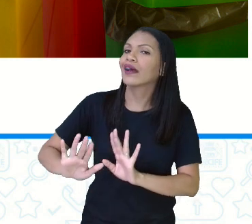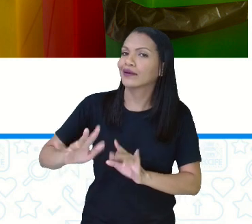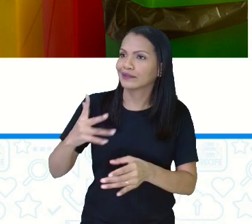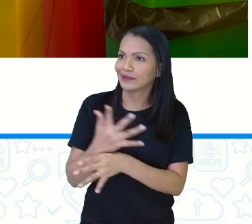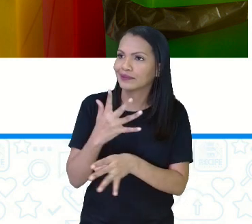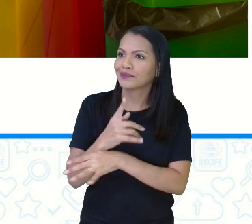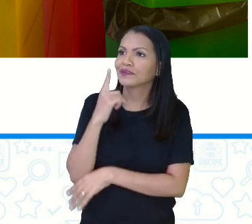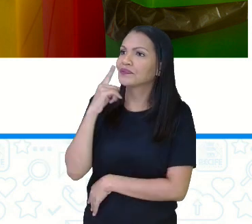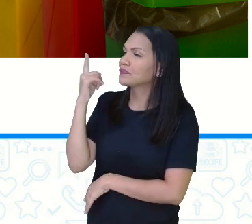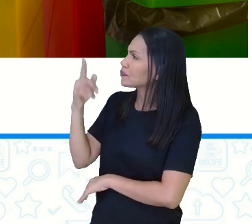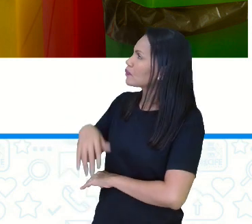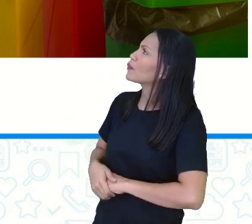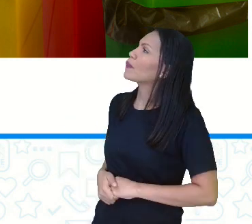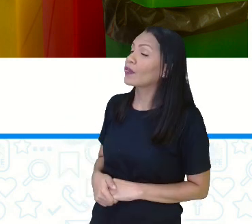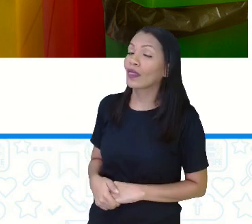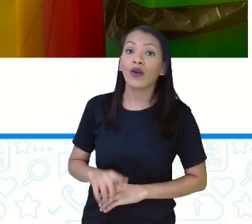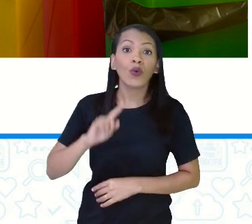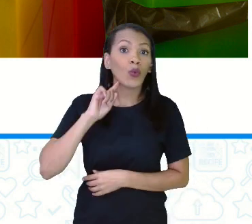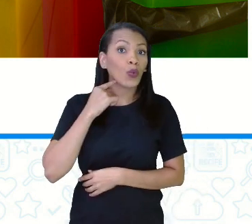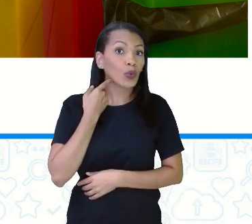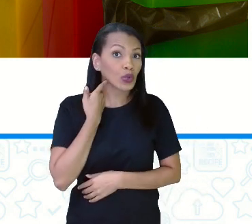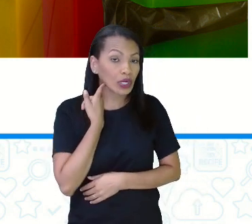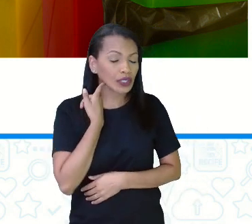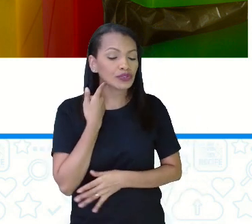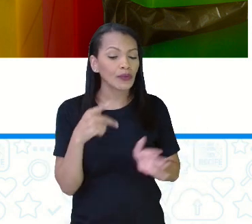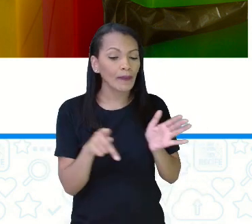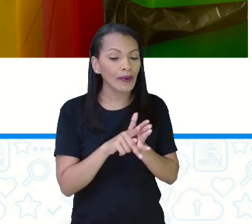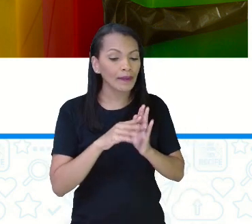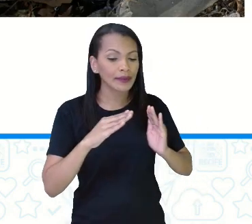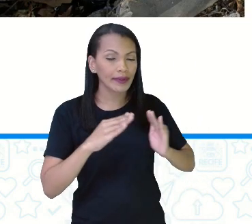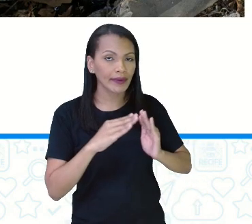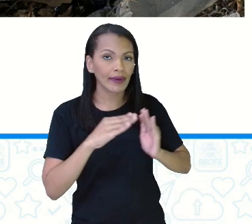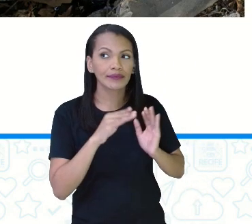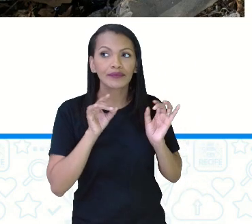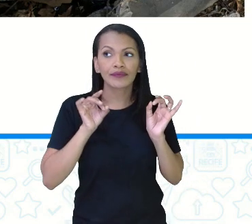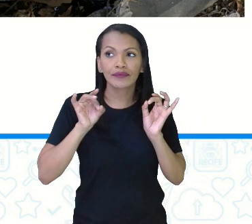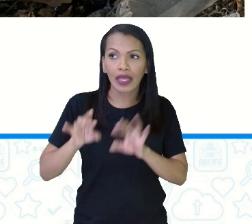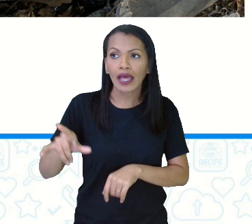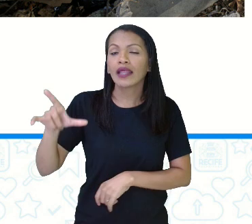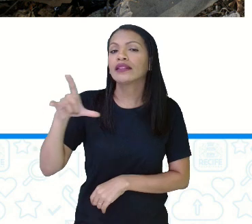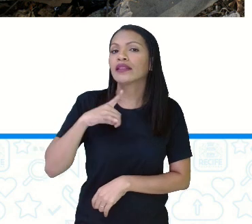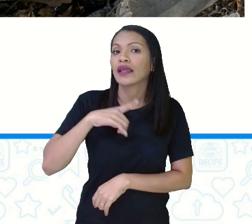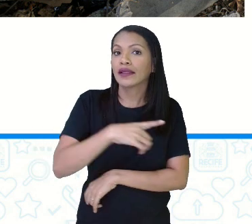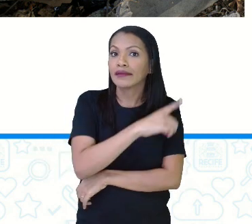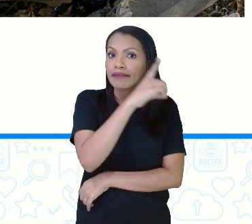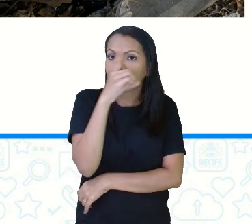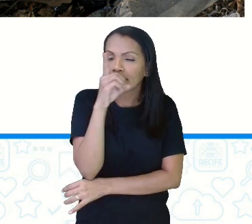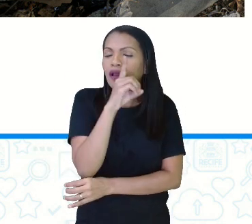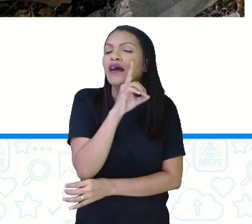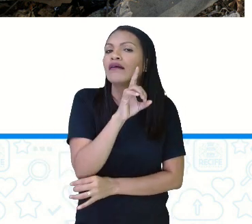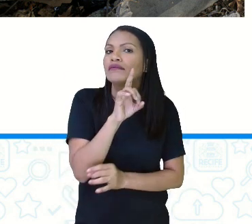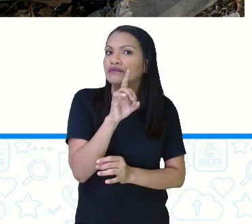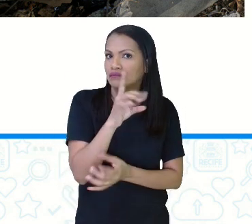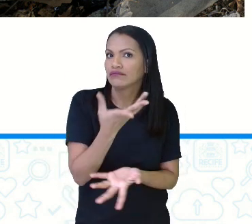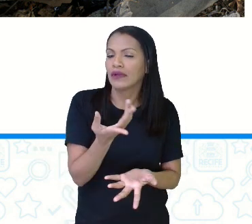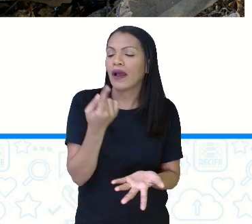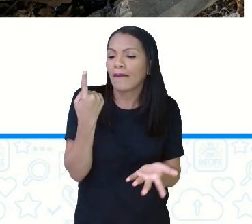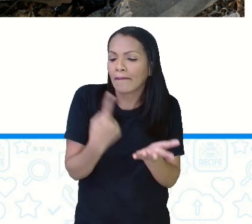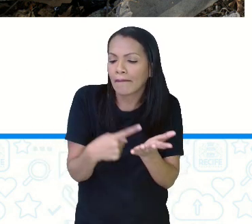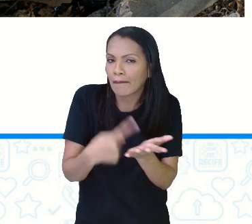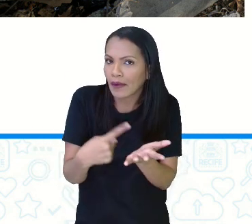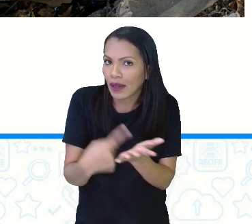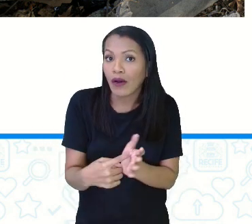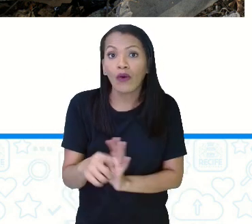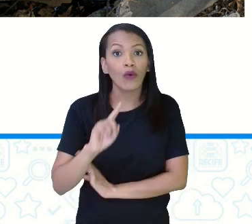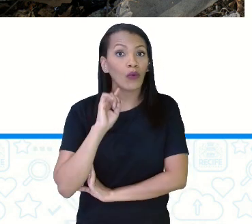é coletado em dias específicos e a agenda desse tipo de serviço é de conhecimento público. Portanto, o lixo